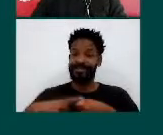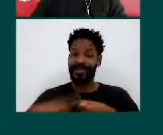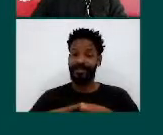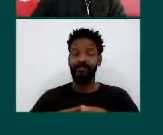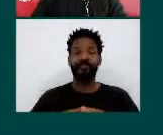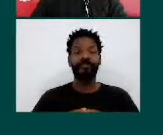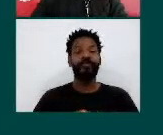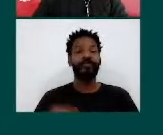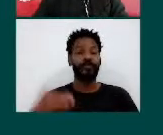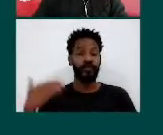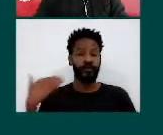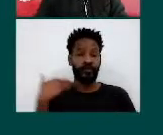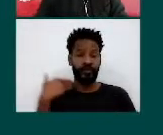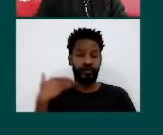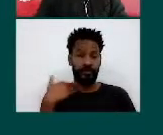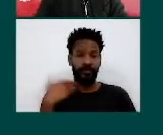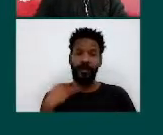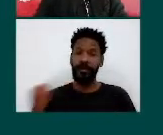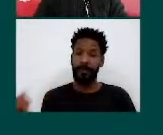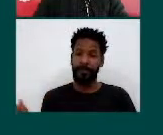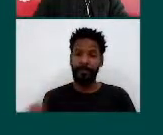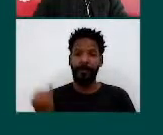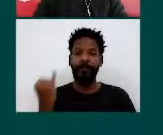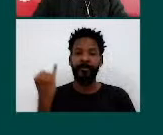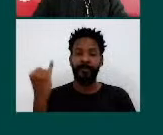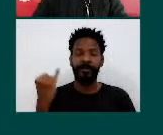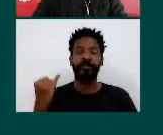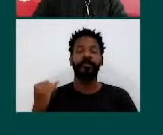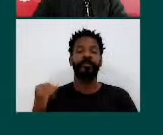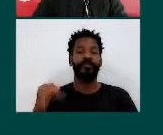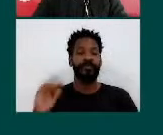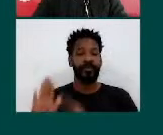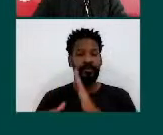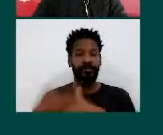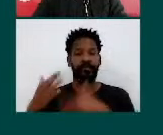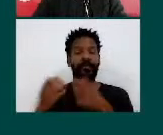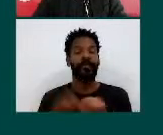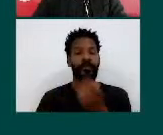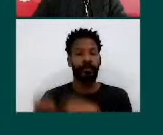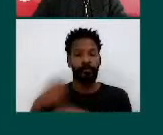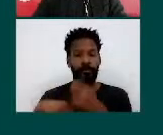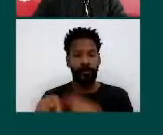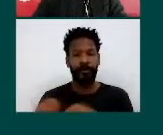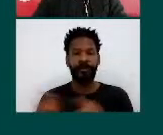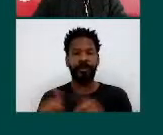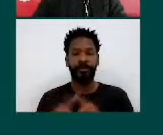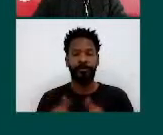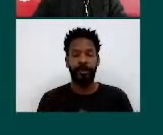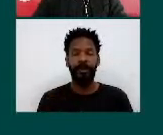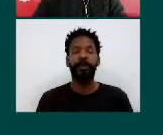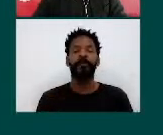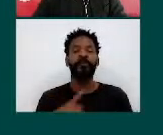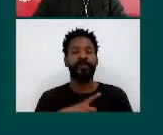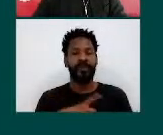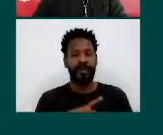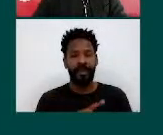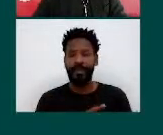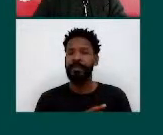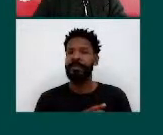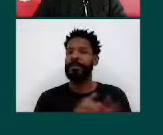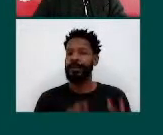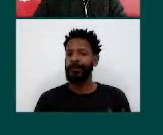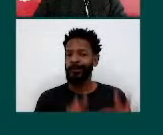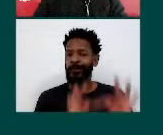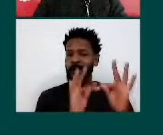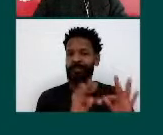Juiz de Fora is desenvolvimento very econômico, mas important para a formação de mentes brilhantes, de novas for tecnologias, ela está bringing new sediando brilliant e organizando, minds protagonizando